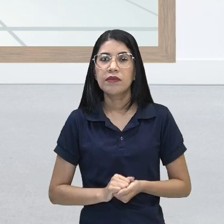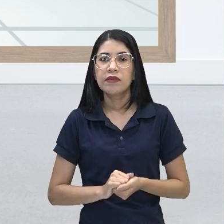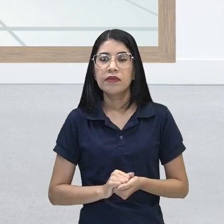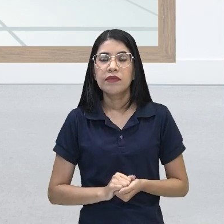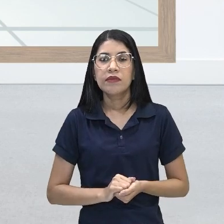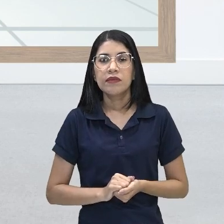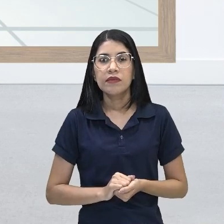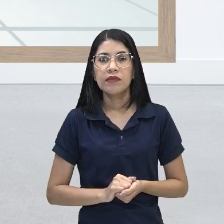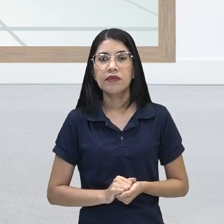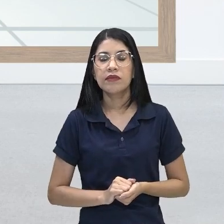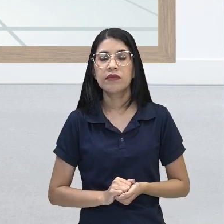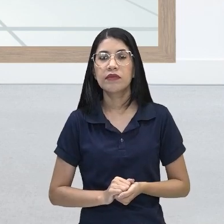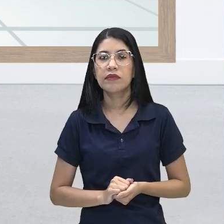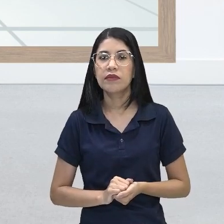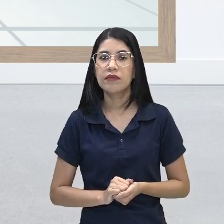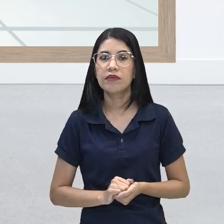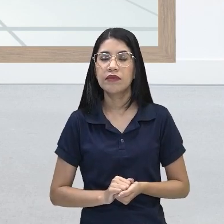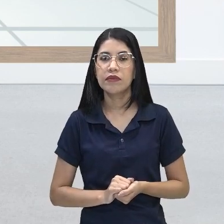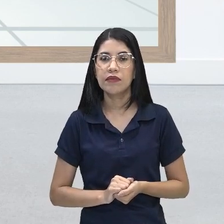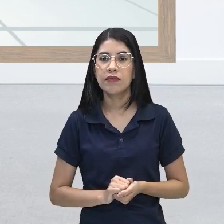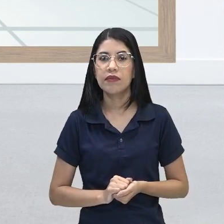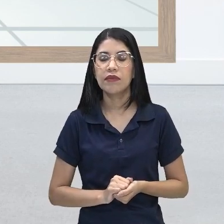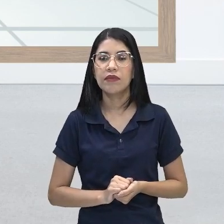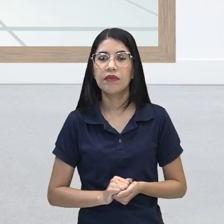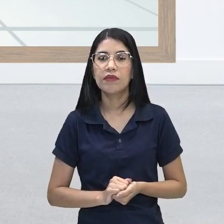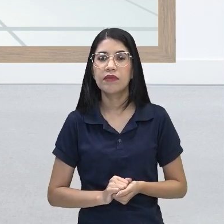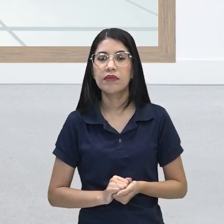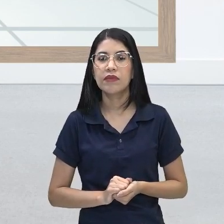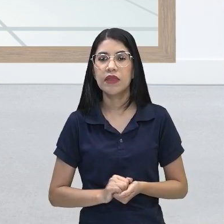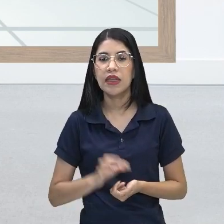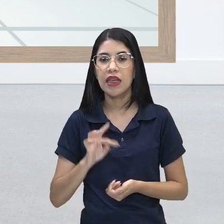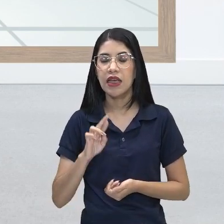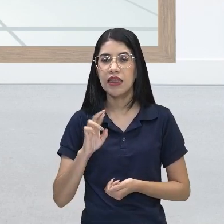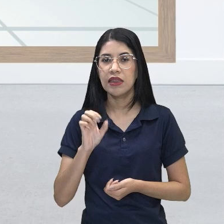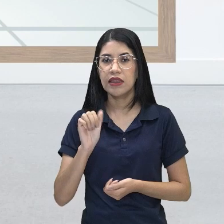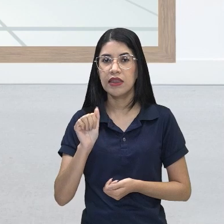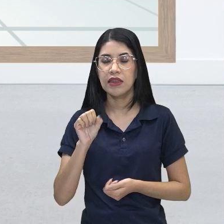todos. E aí nós temos a transparência e